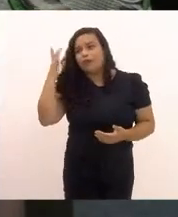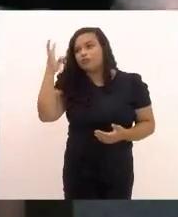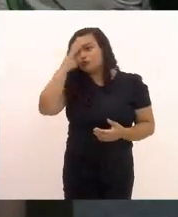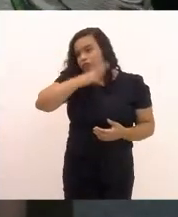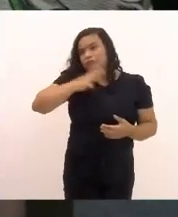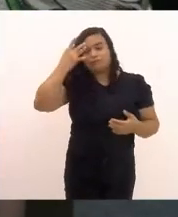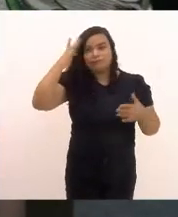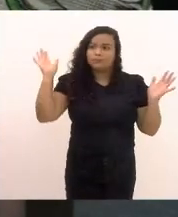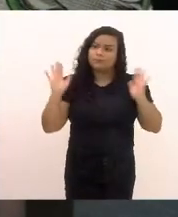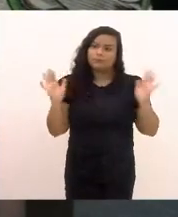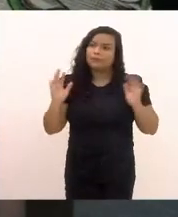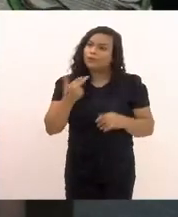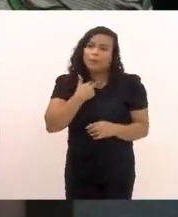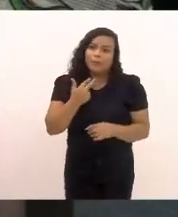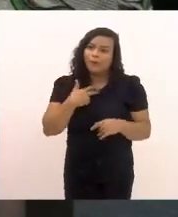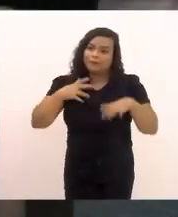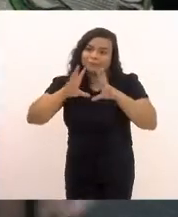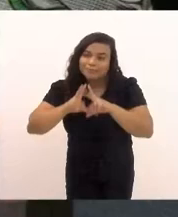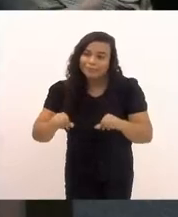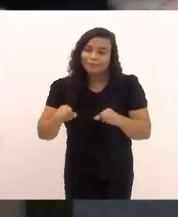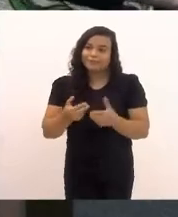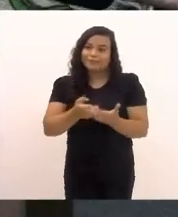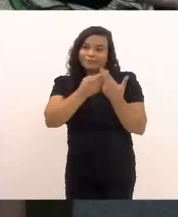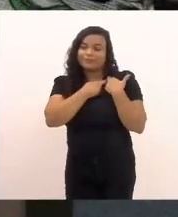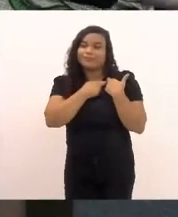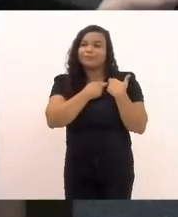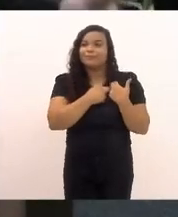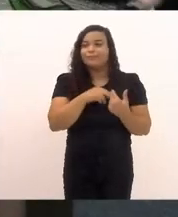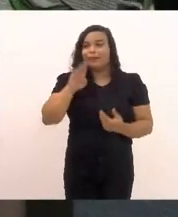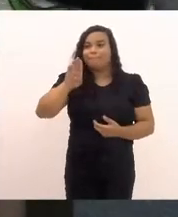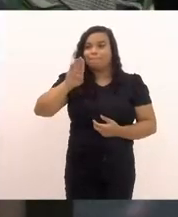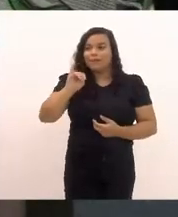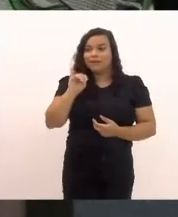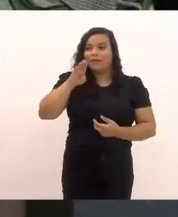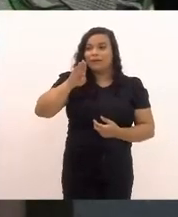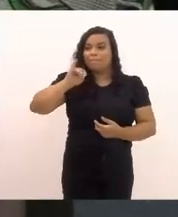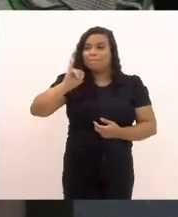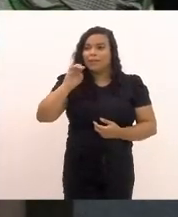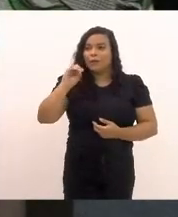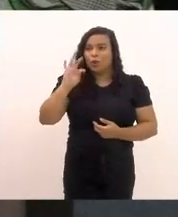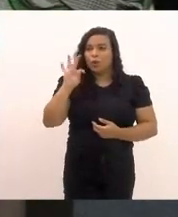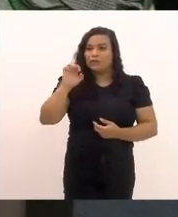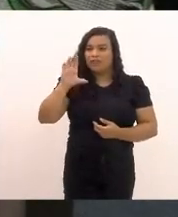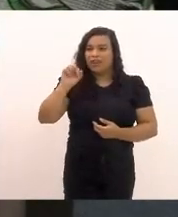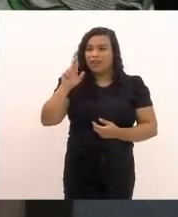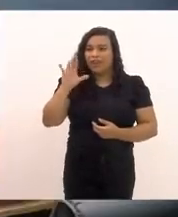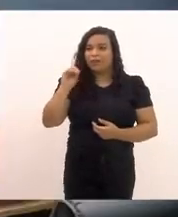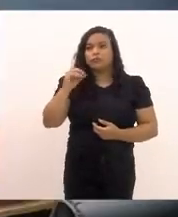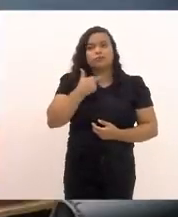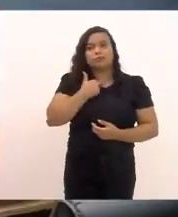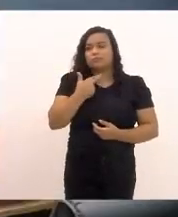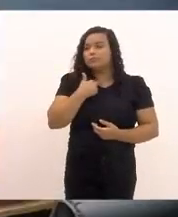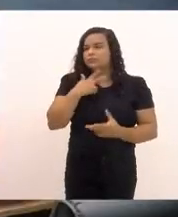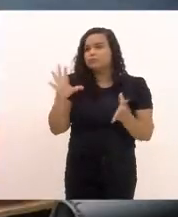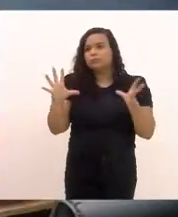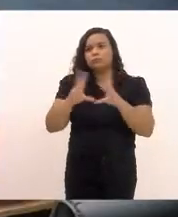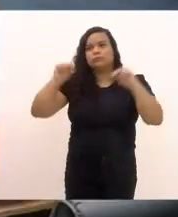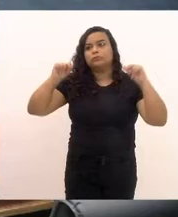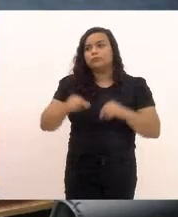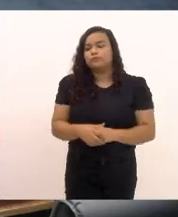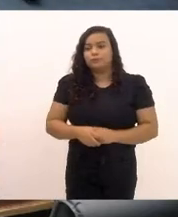A gente não pode extinguir o cargo de bibliotecário, porque senão as bibliotecas escolares não poderão mais receber profissionais concursados.